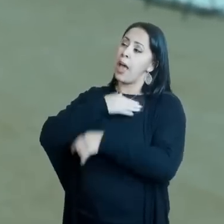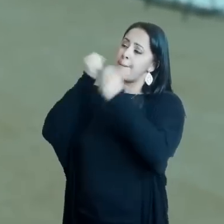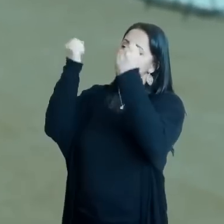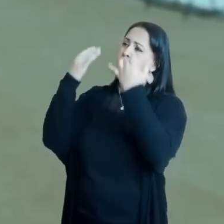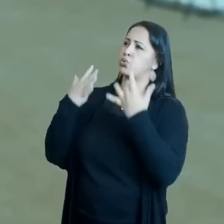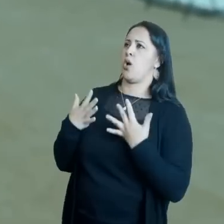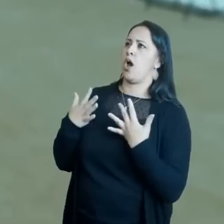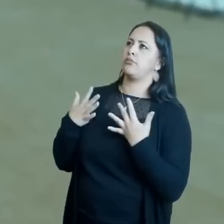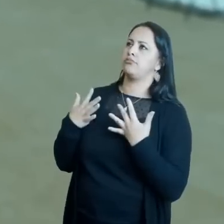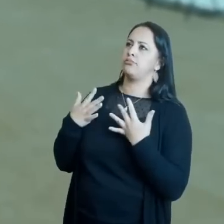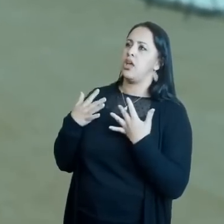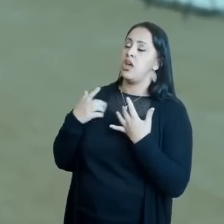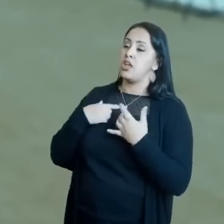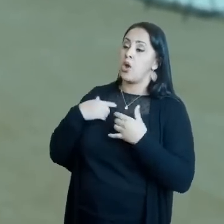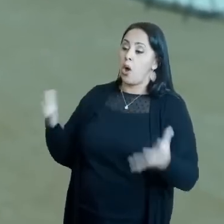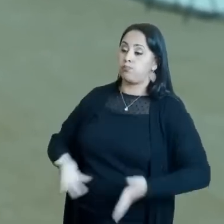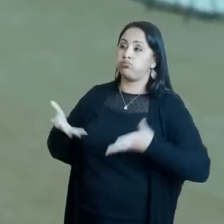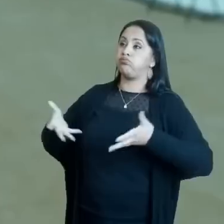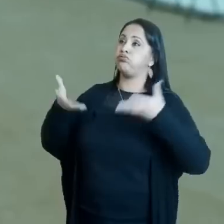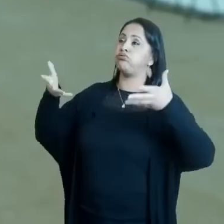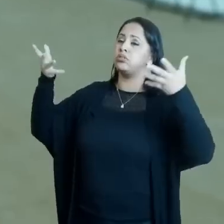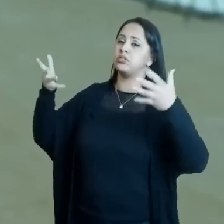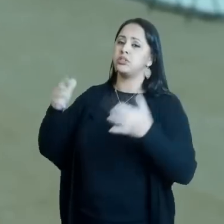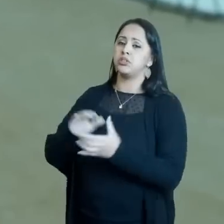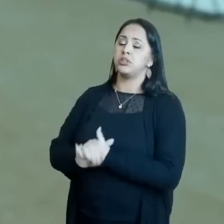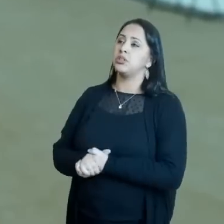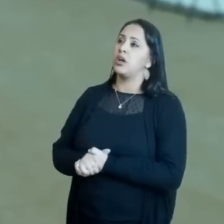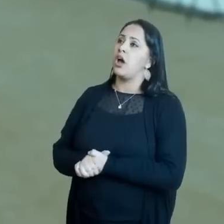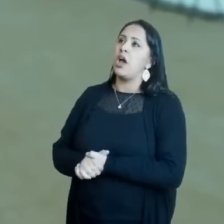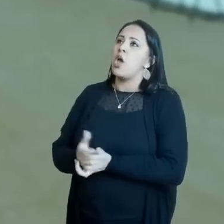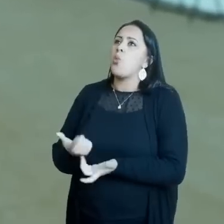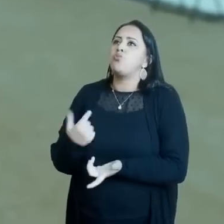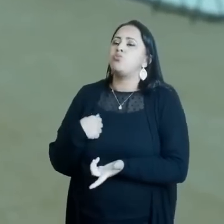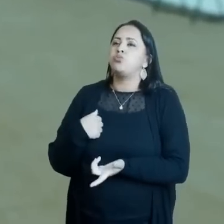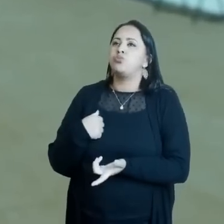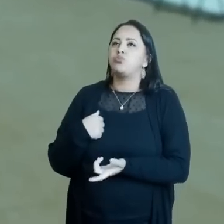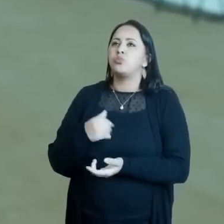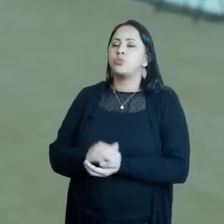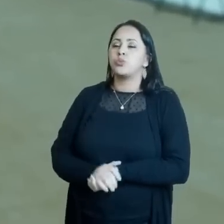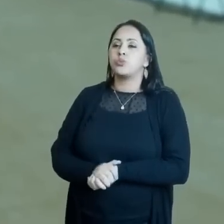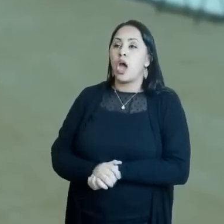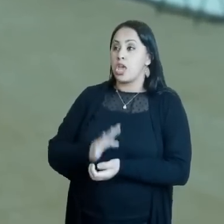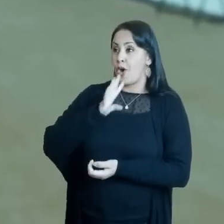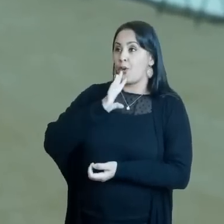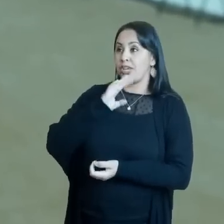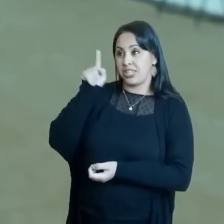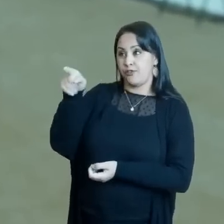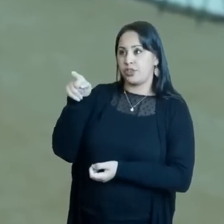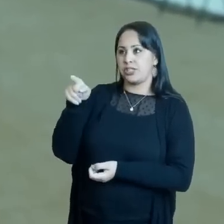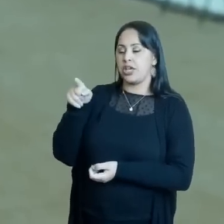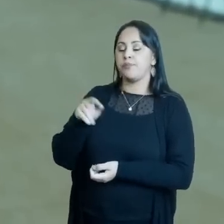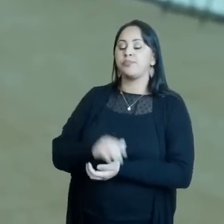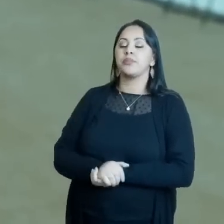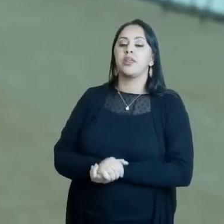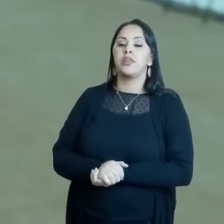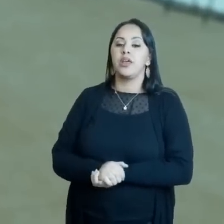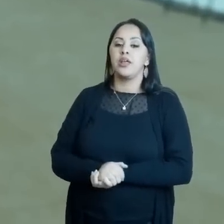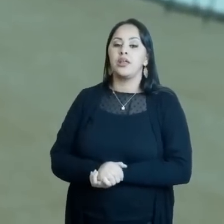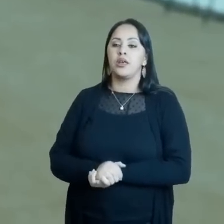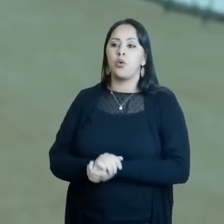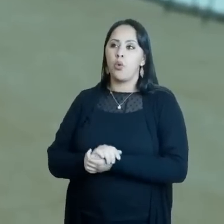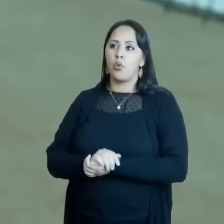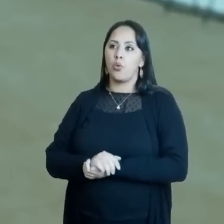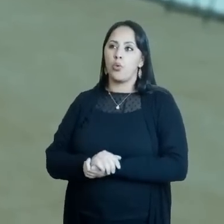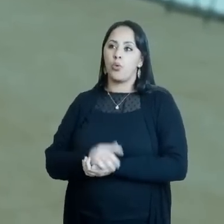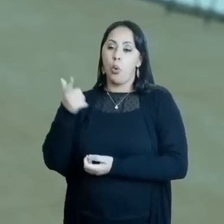prosperar. Ele vai te prosperar. E eu não via, tipo, aí o Carlinhos, eu conheci você através do Carlinhos. Carlinhos é